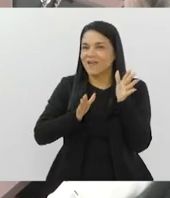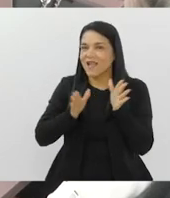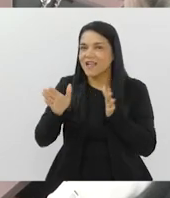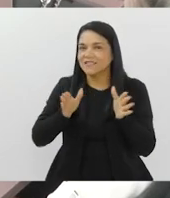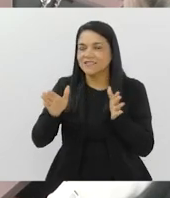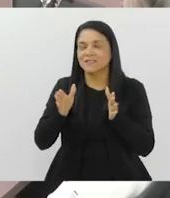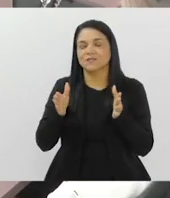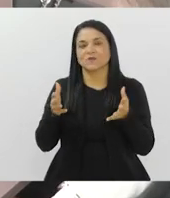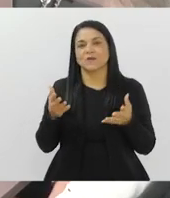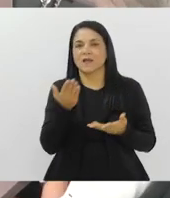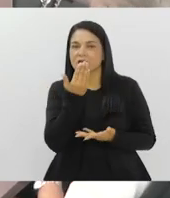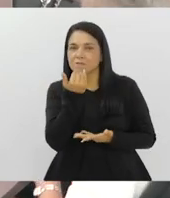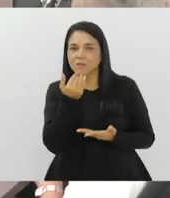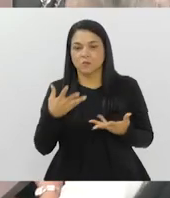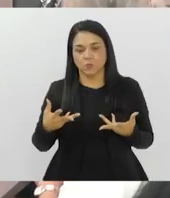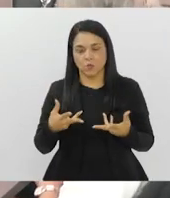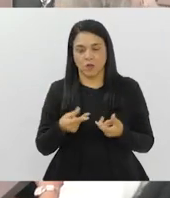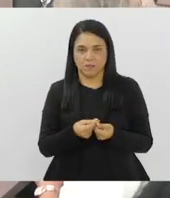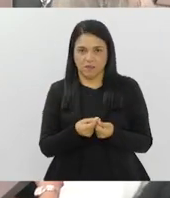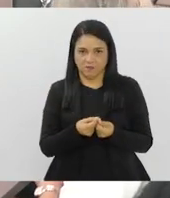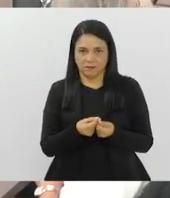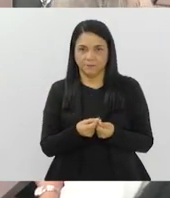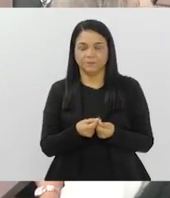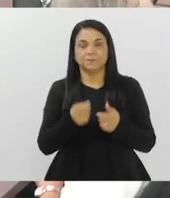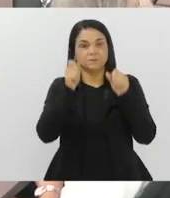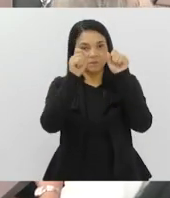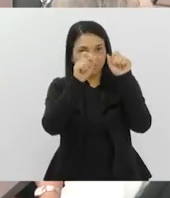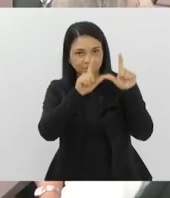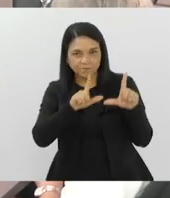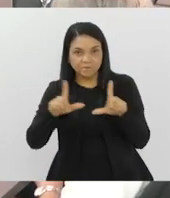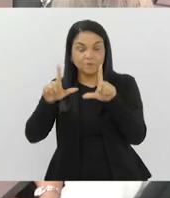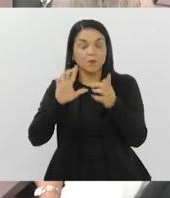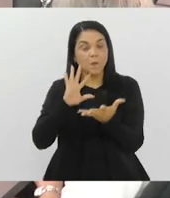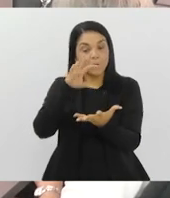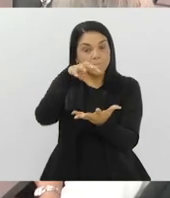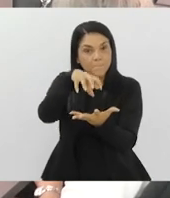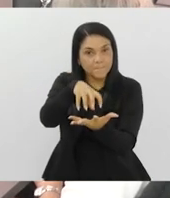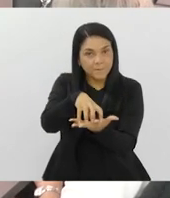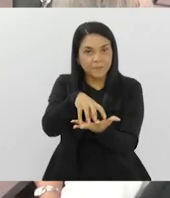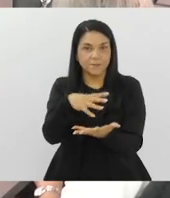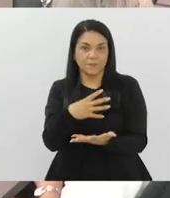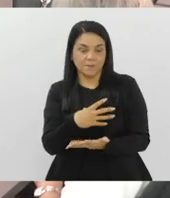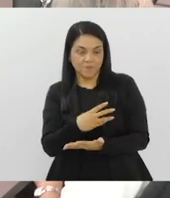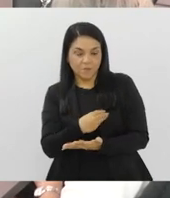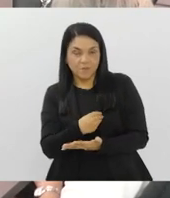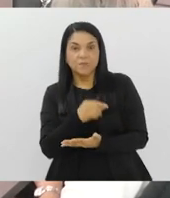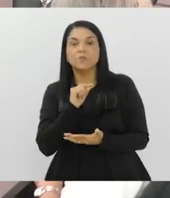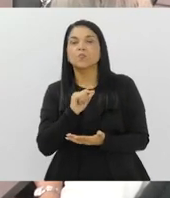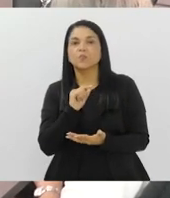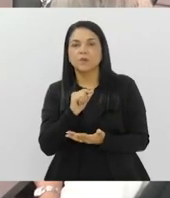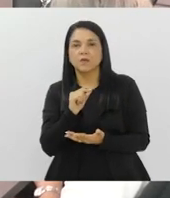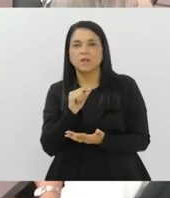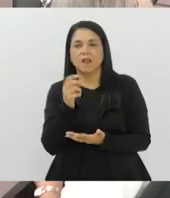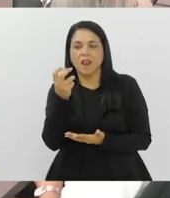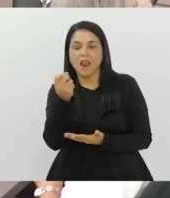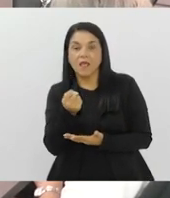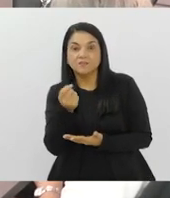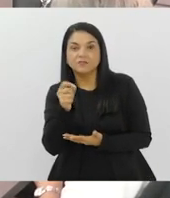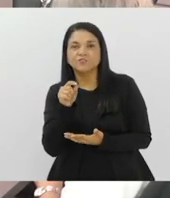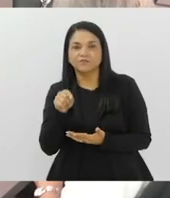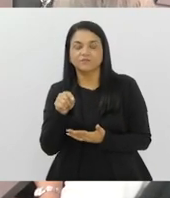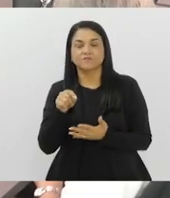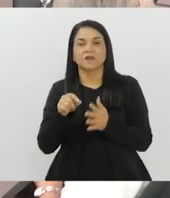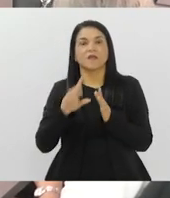de qualidade. Próximo, por favor. E os bancos de leite, né, nessa história? Por definição da RDC 171,